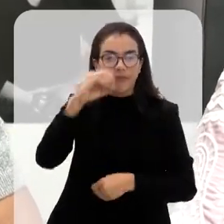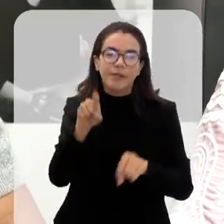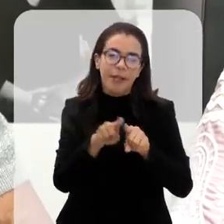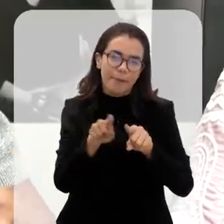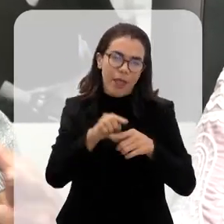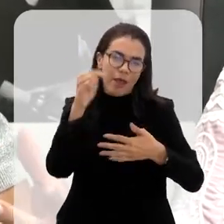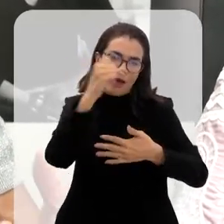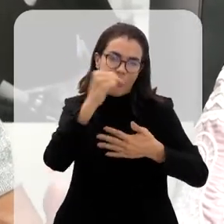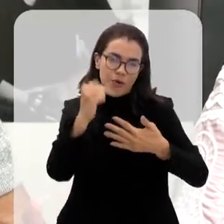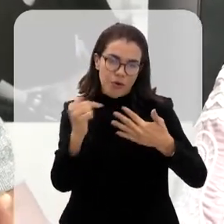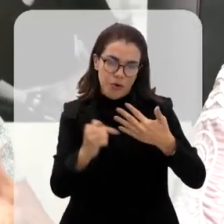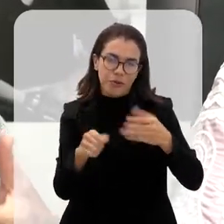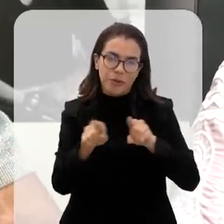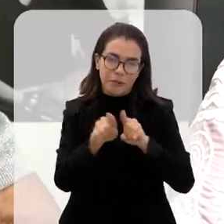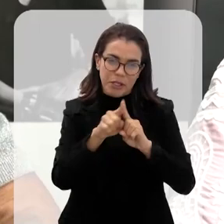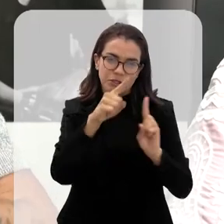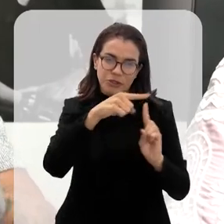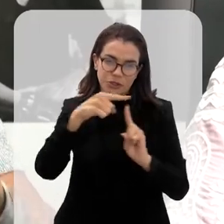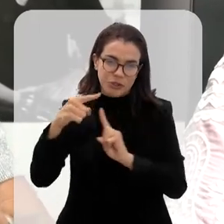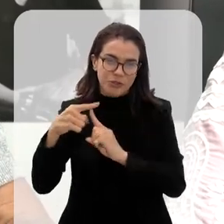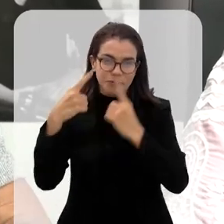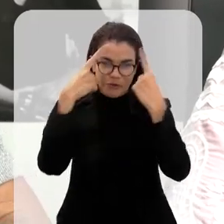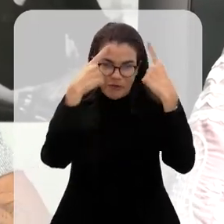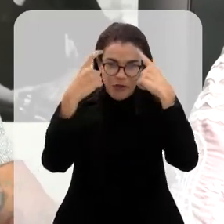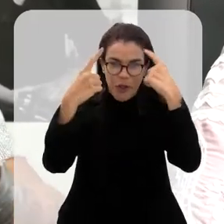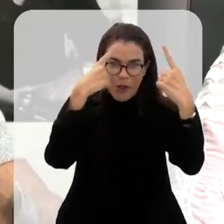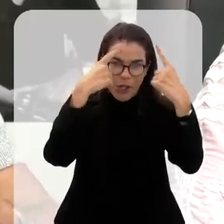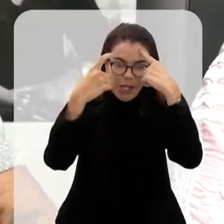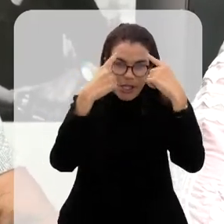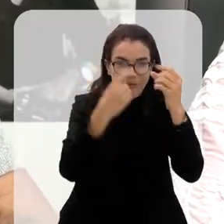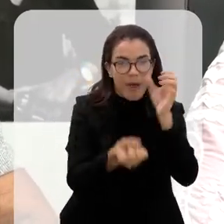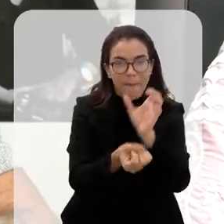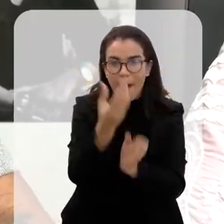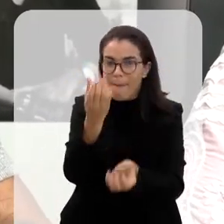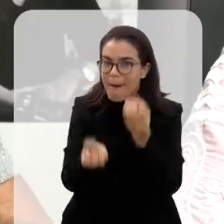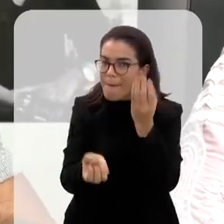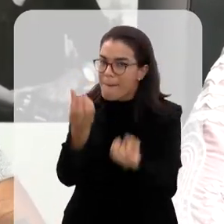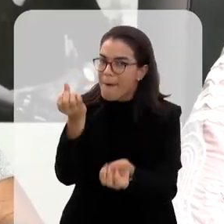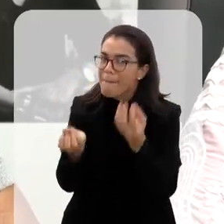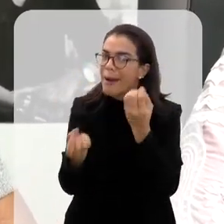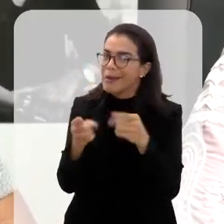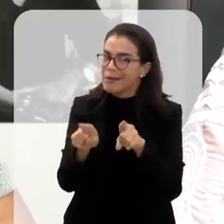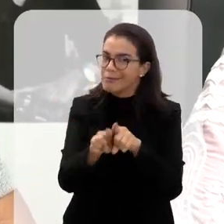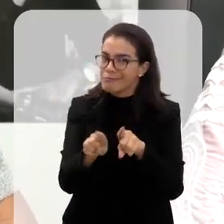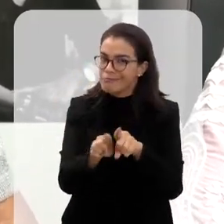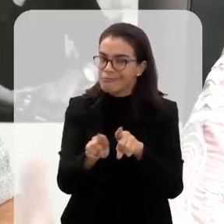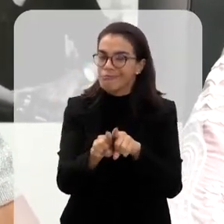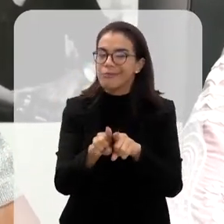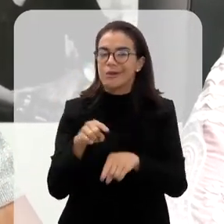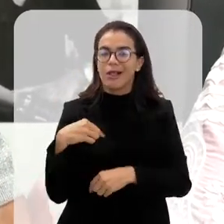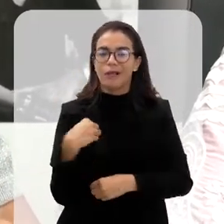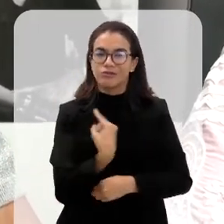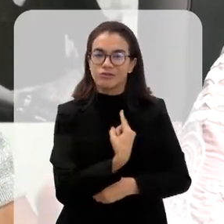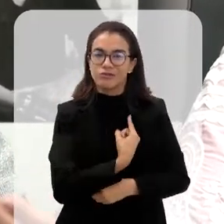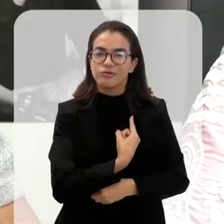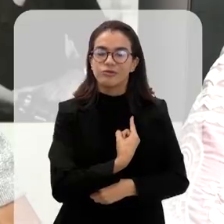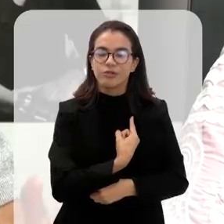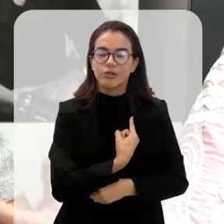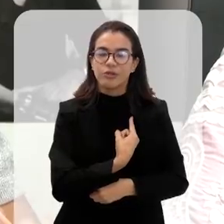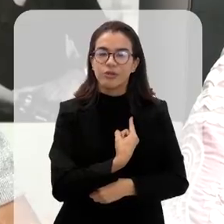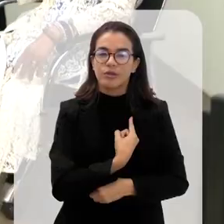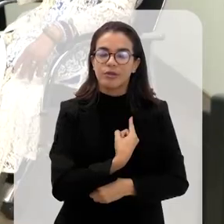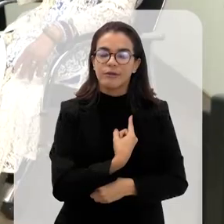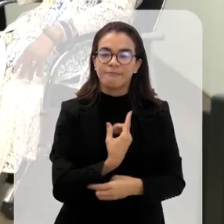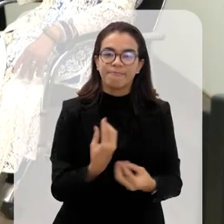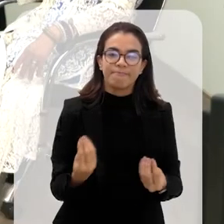e fora outros tipos de violência que hoje a gente vai trabalhando e vai surgindo, né? Vão surgindo, que a gente